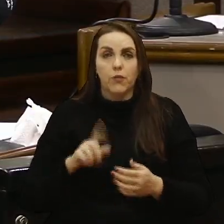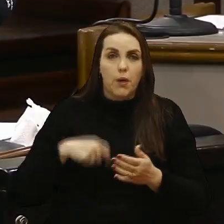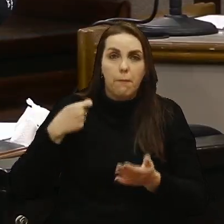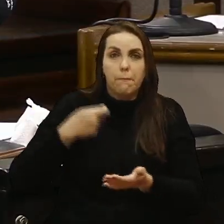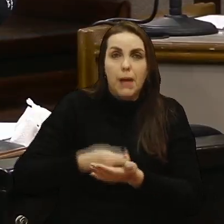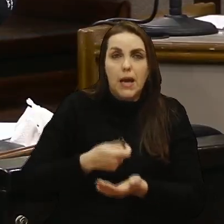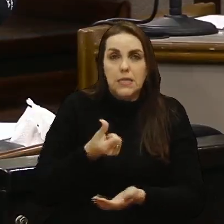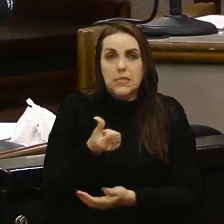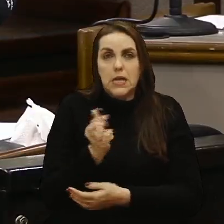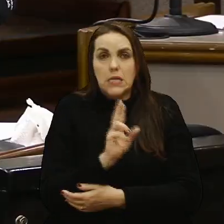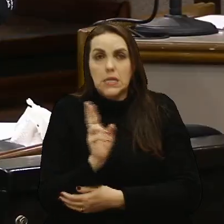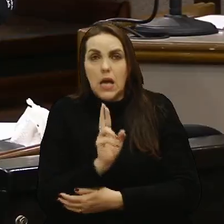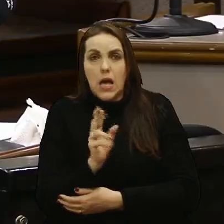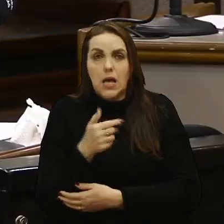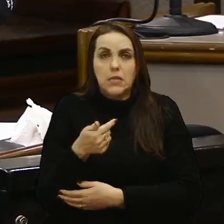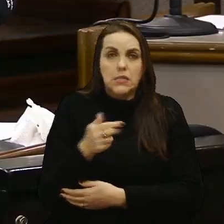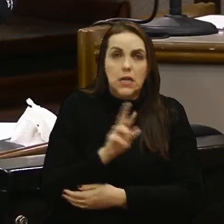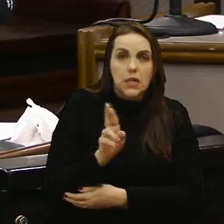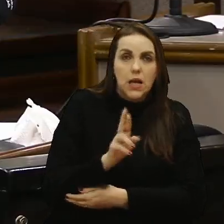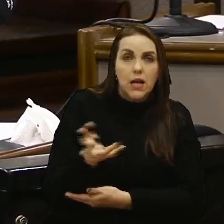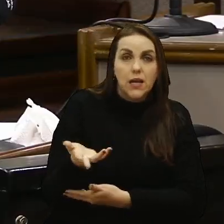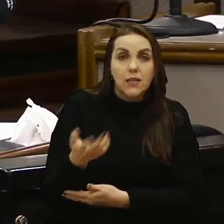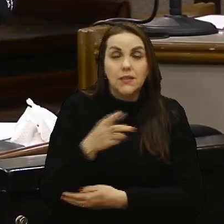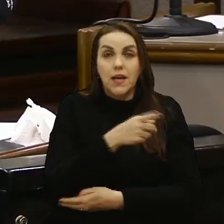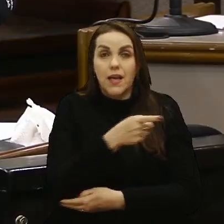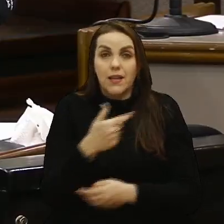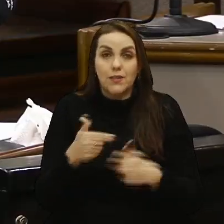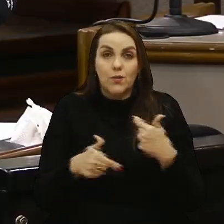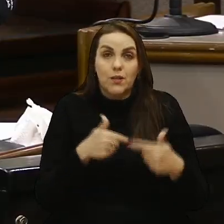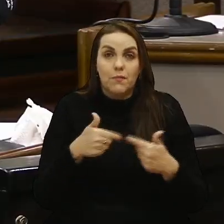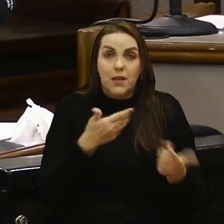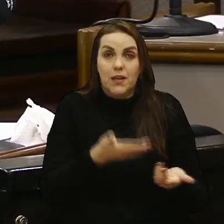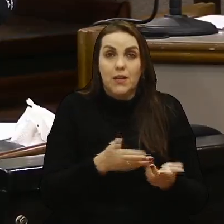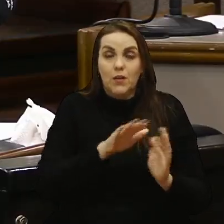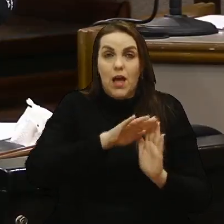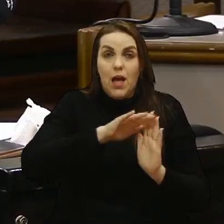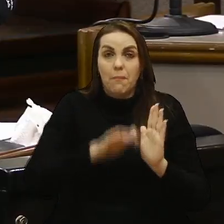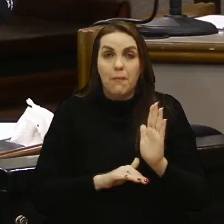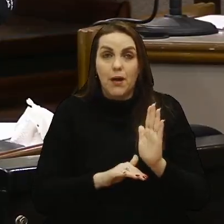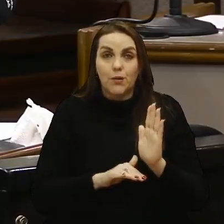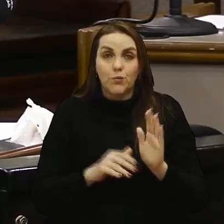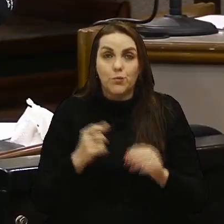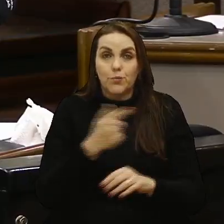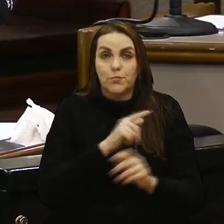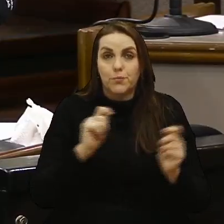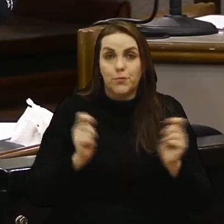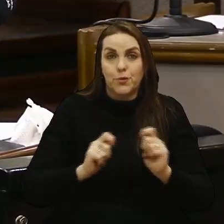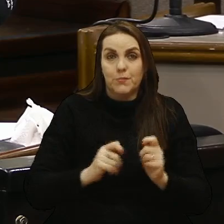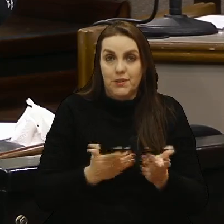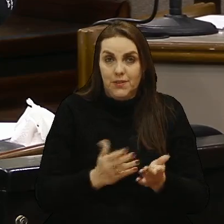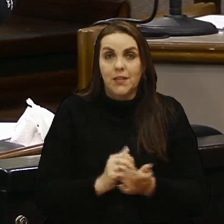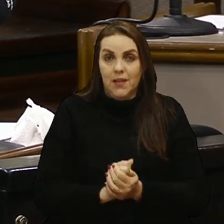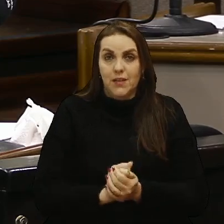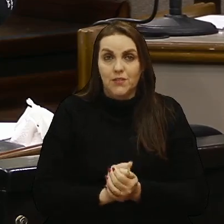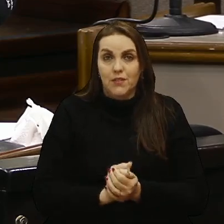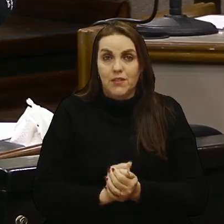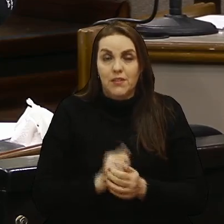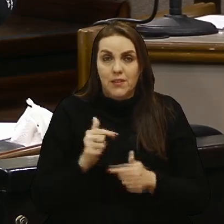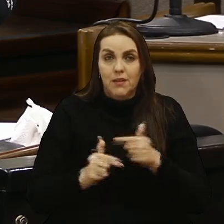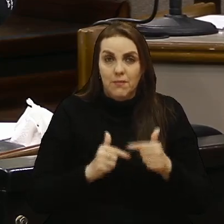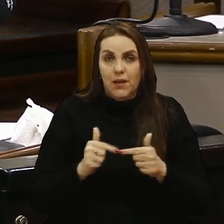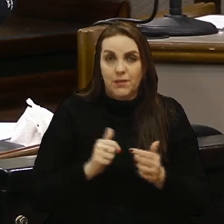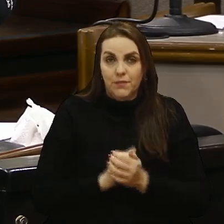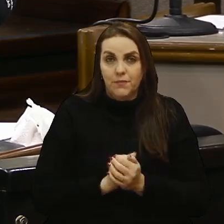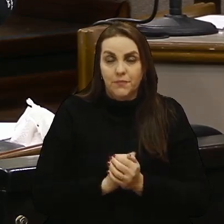R$ 7, eles estão operando, em primeiro lugar, abaixo do que eles poderiam operar. Eles chegaram a pedir,